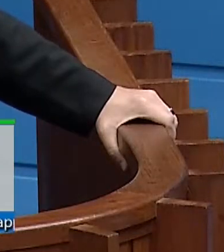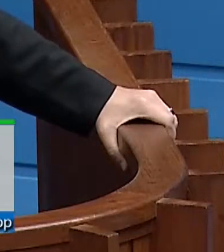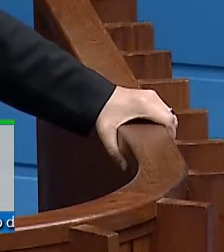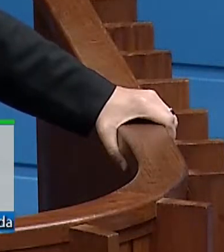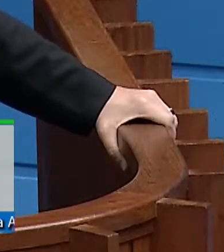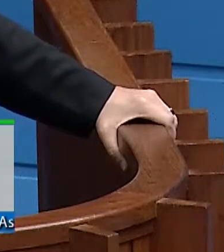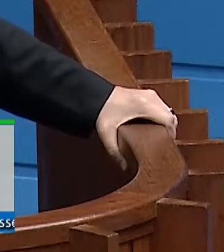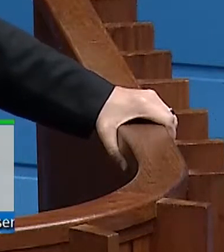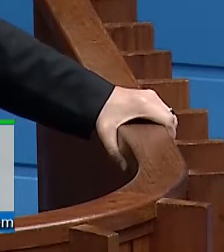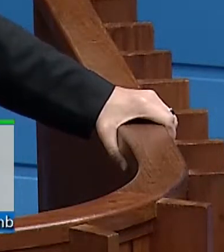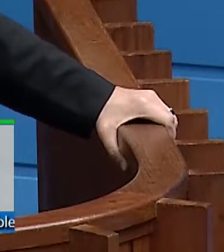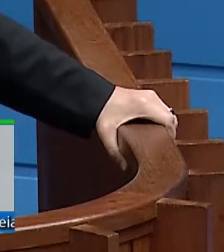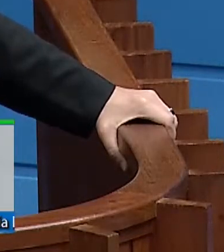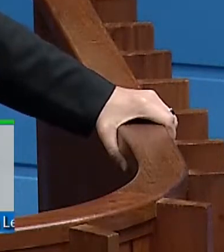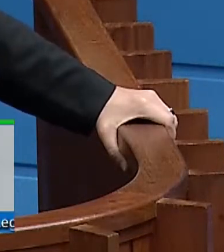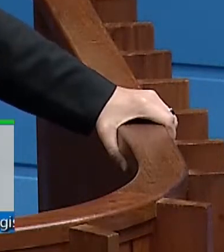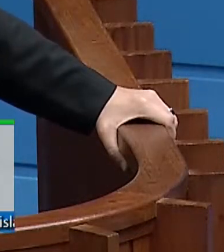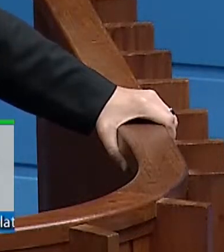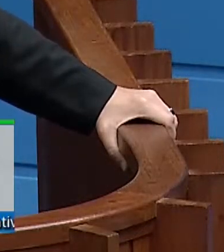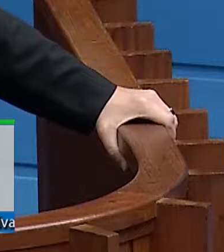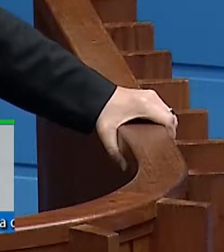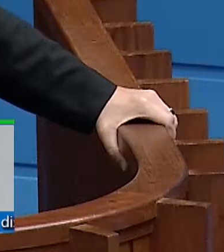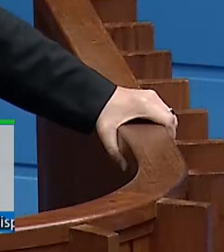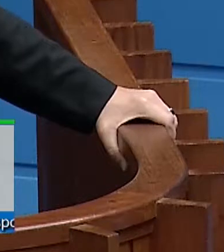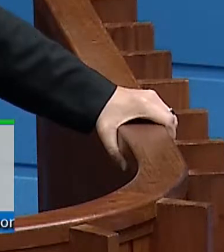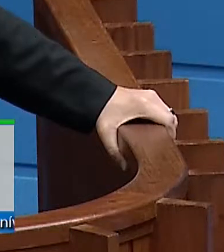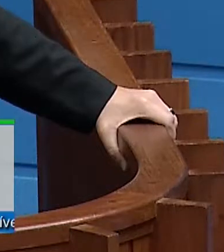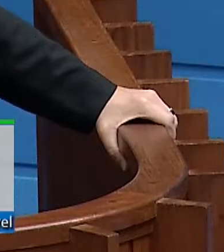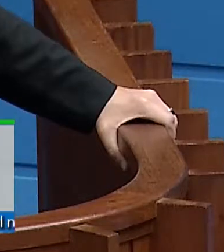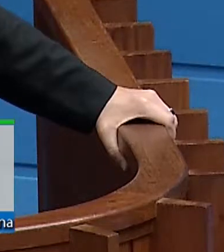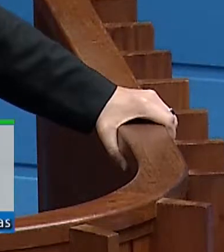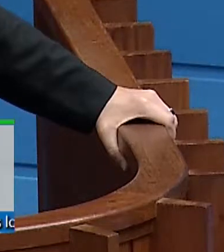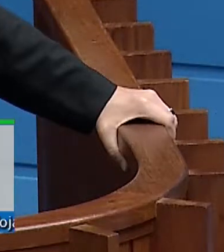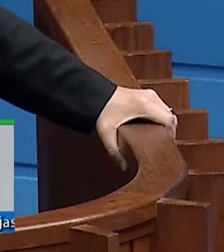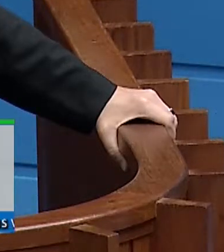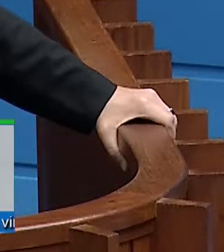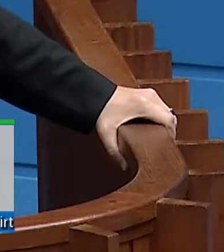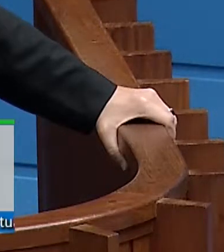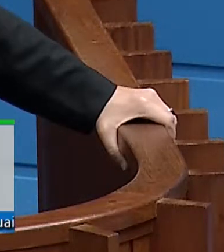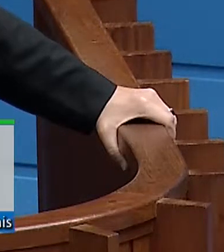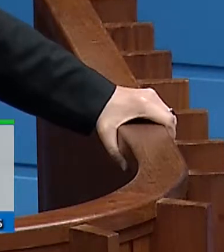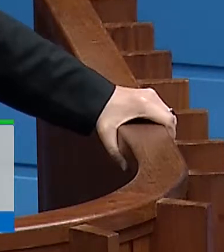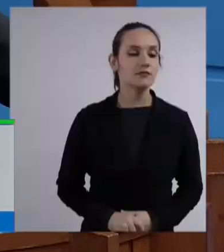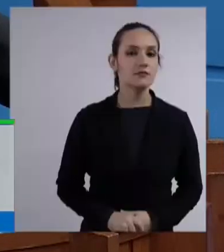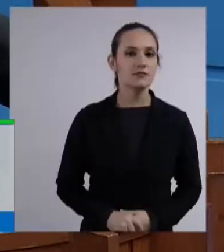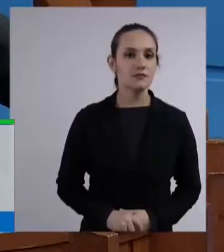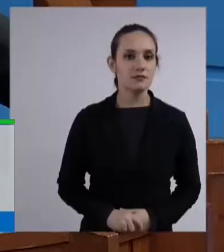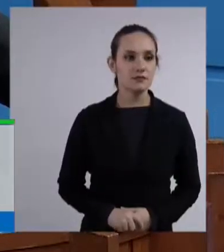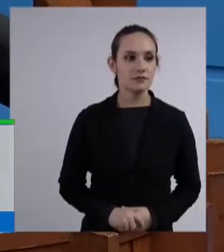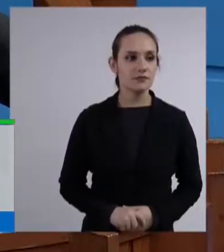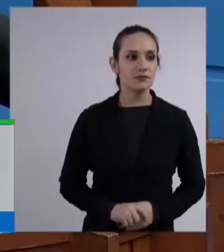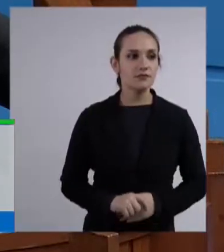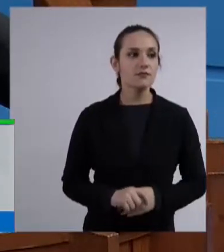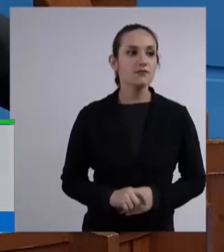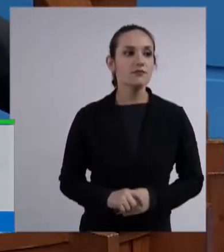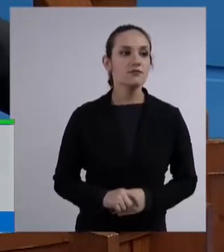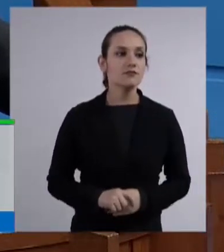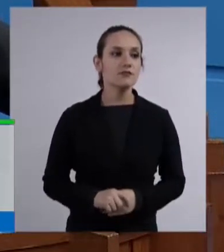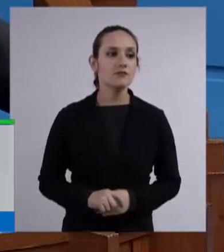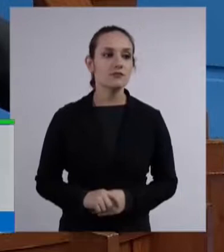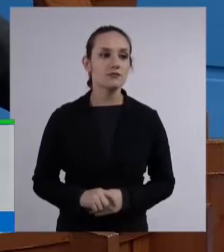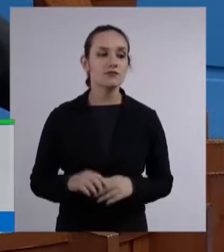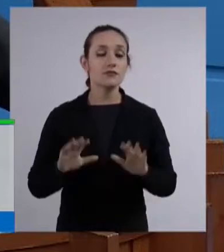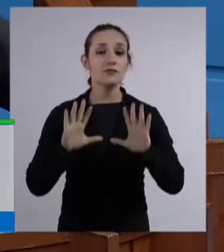televisão, está impedido de fazer campanha. E tudo